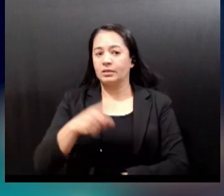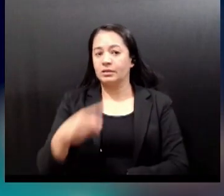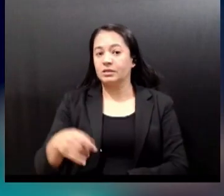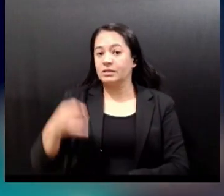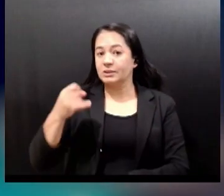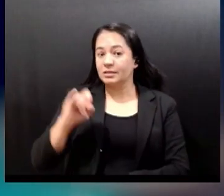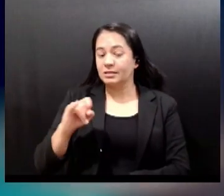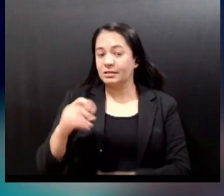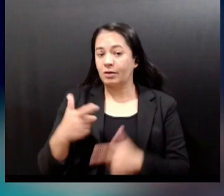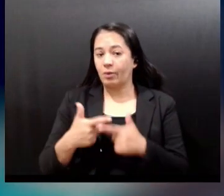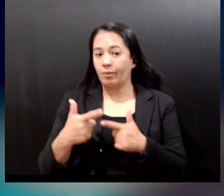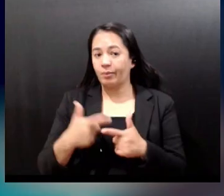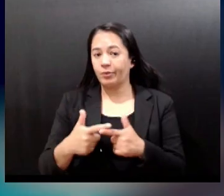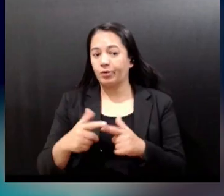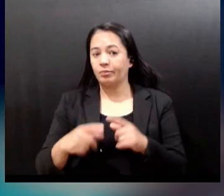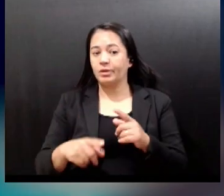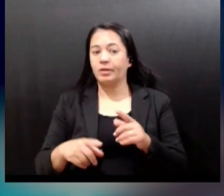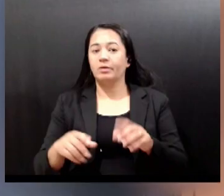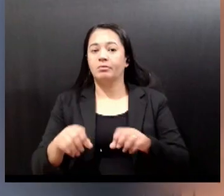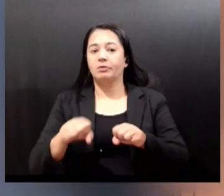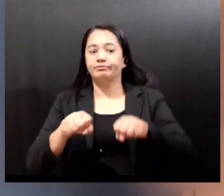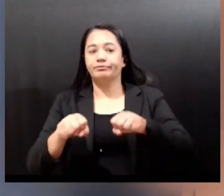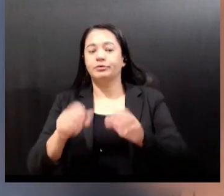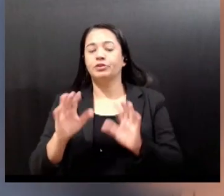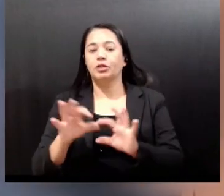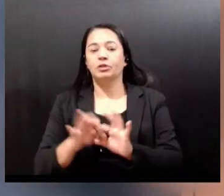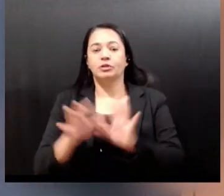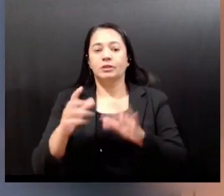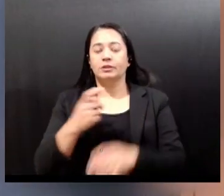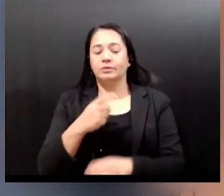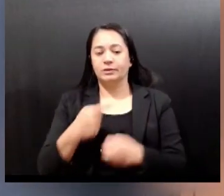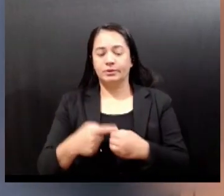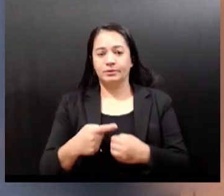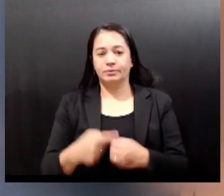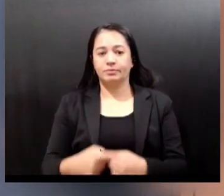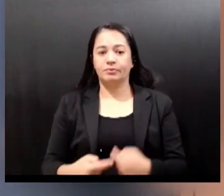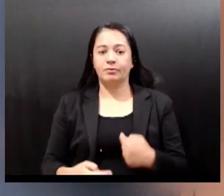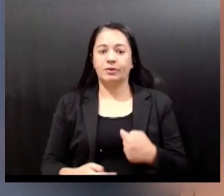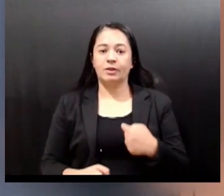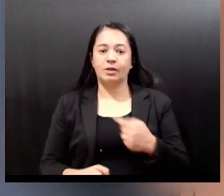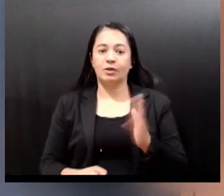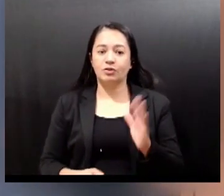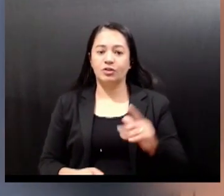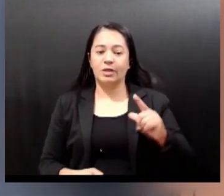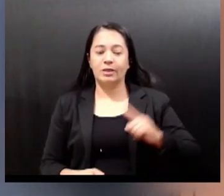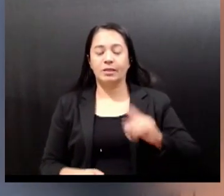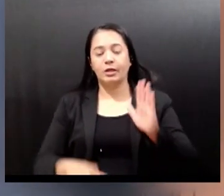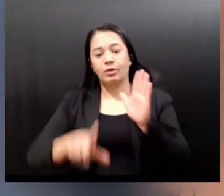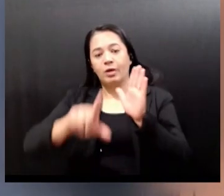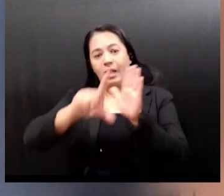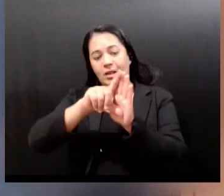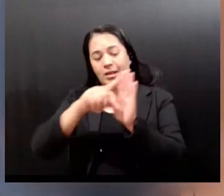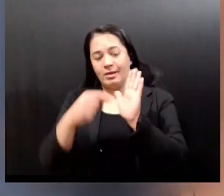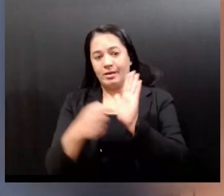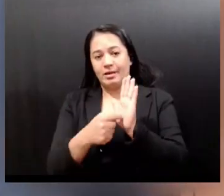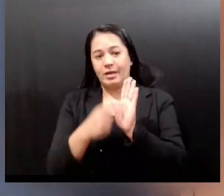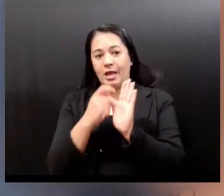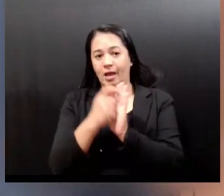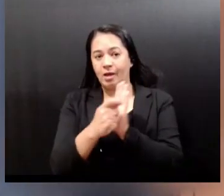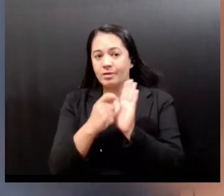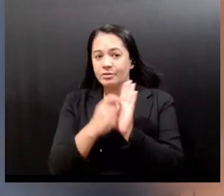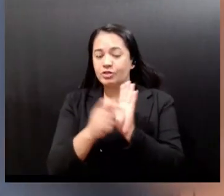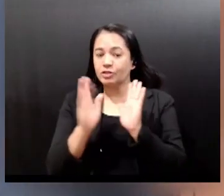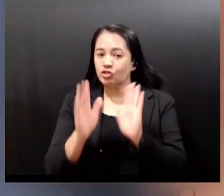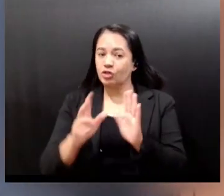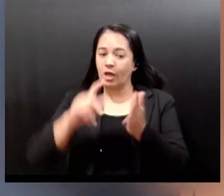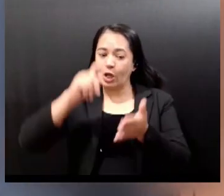equipamentos disponibilizados na cidade. Eu tenho os dispositivos legais assinados tanto em contrato como